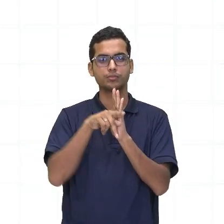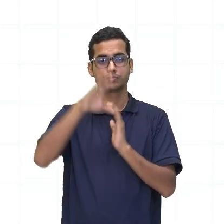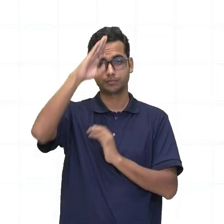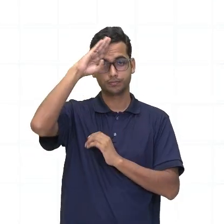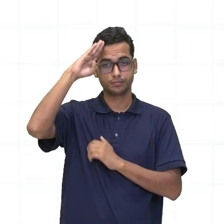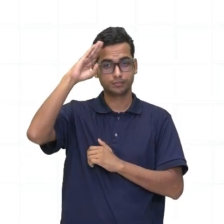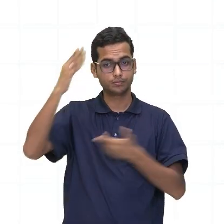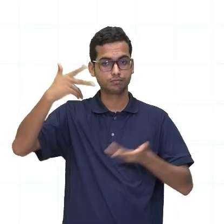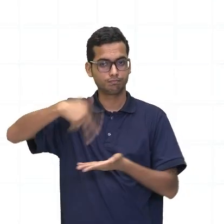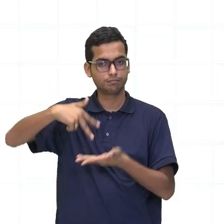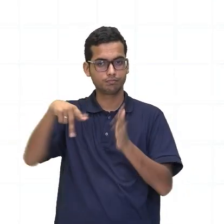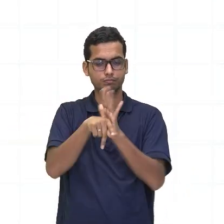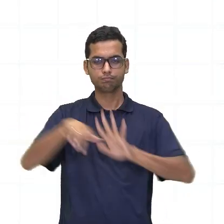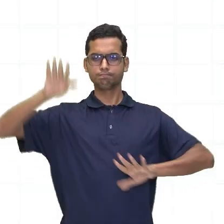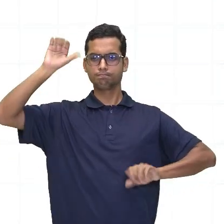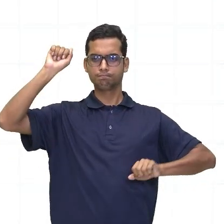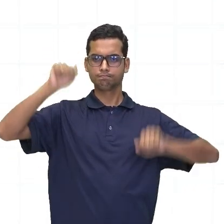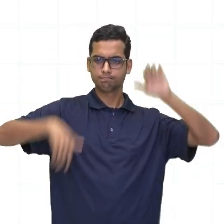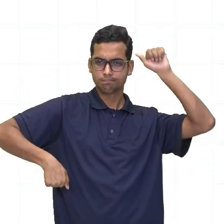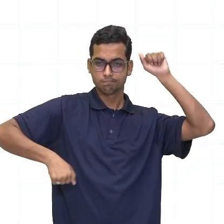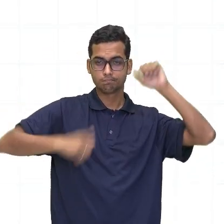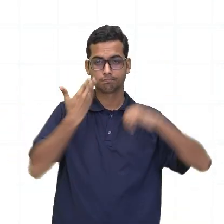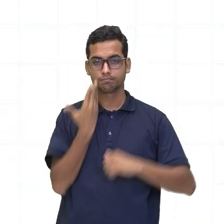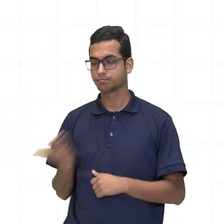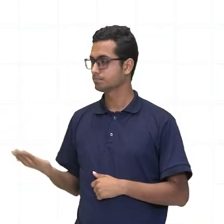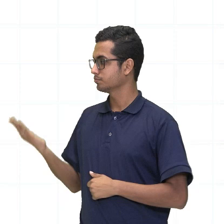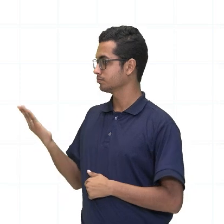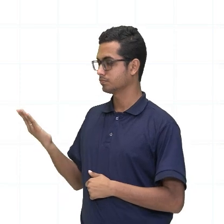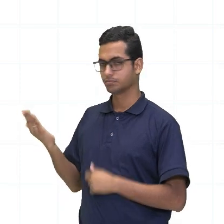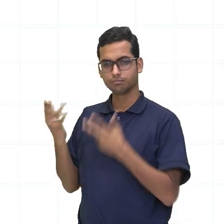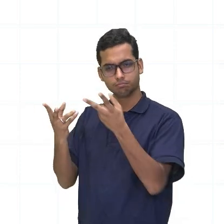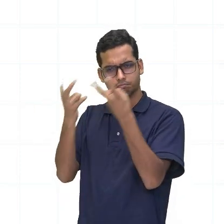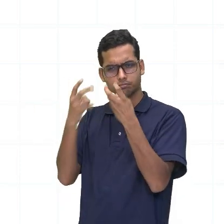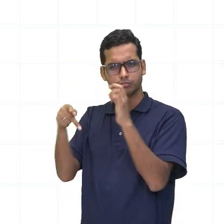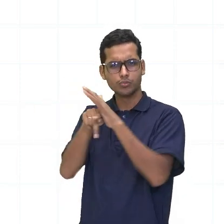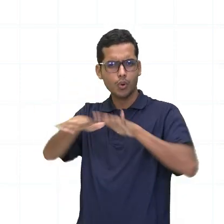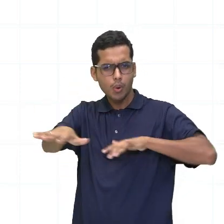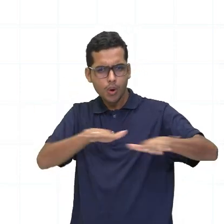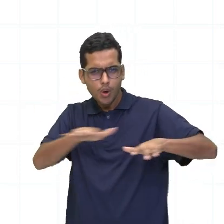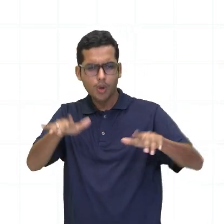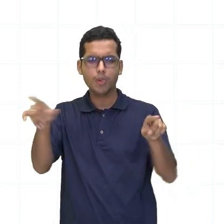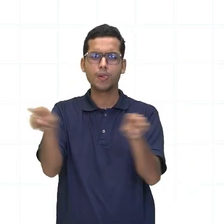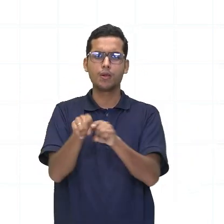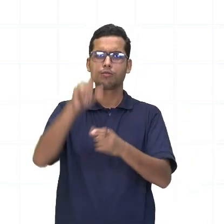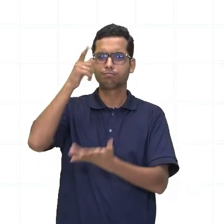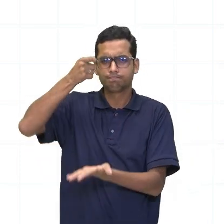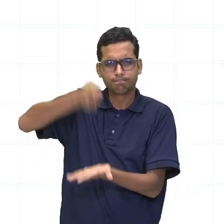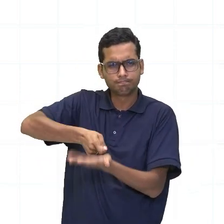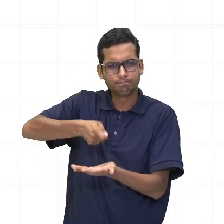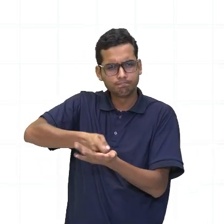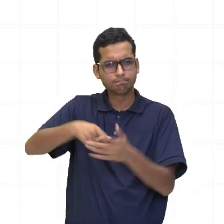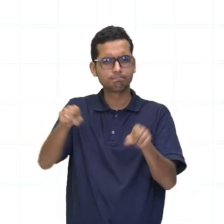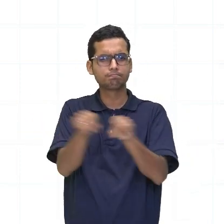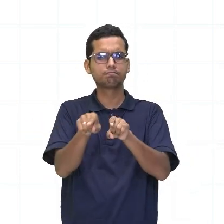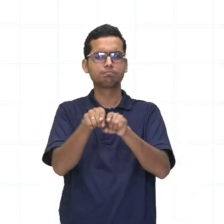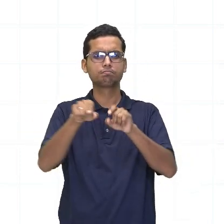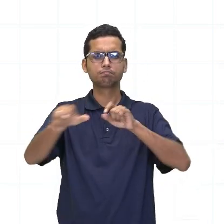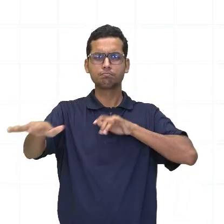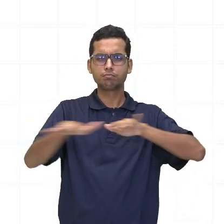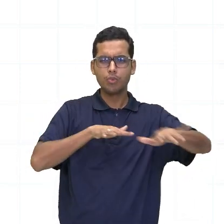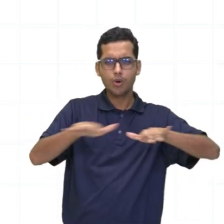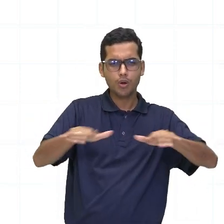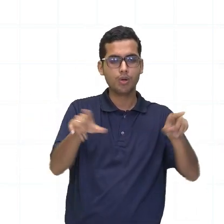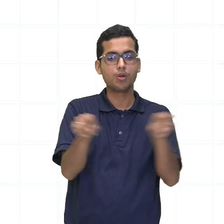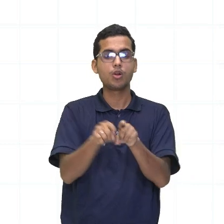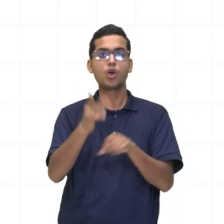para vocês. Olha a mobilidade, olha os gestos, são bem vigorosos, não é verdade? Então, a questão da cor também, que é uma